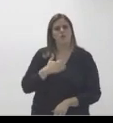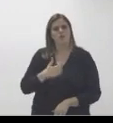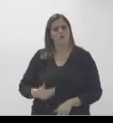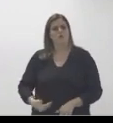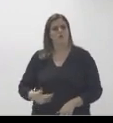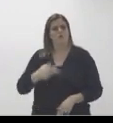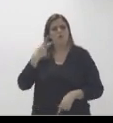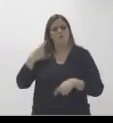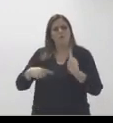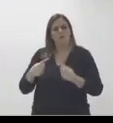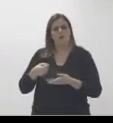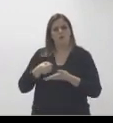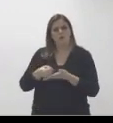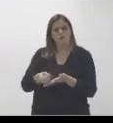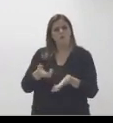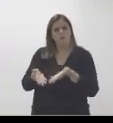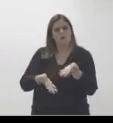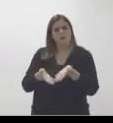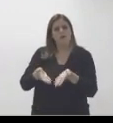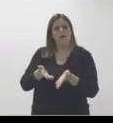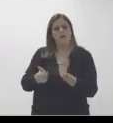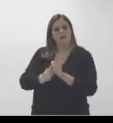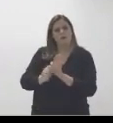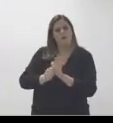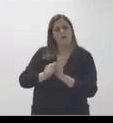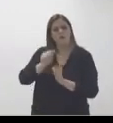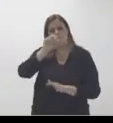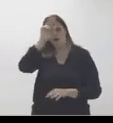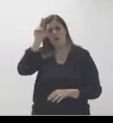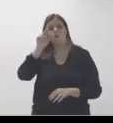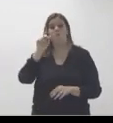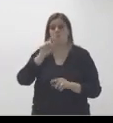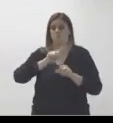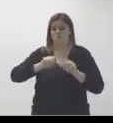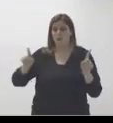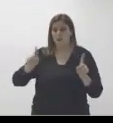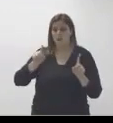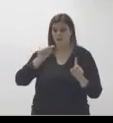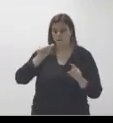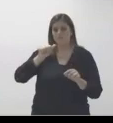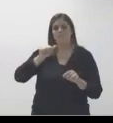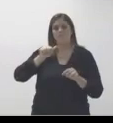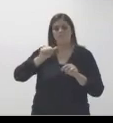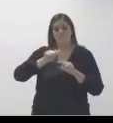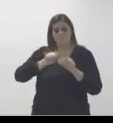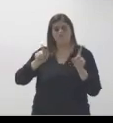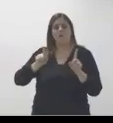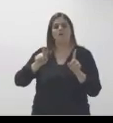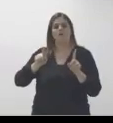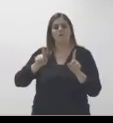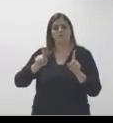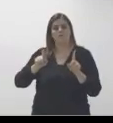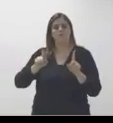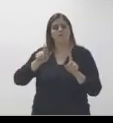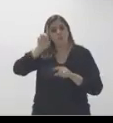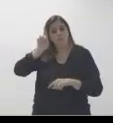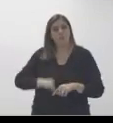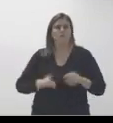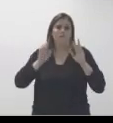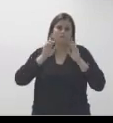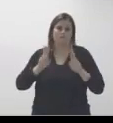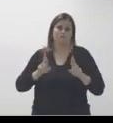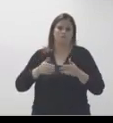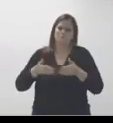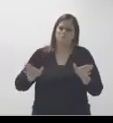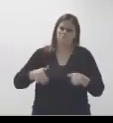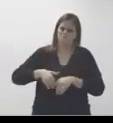drogas é baseado num sistema de direitos então nós precisamos de mais recursos para ampliar as redes de kapisa de 24